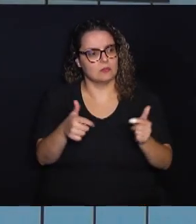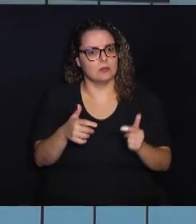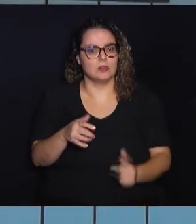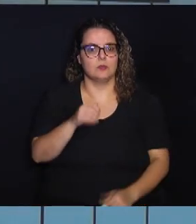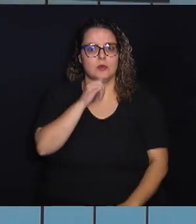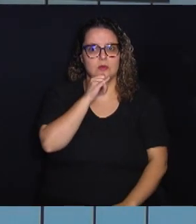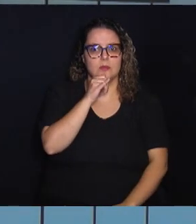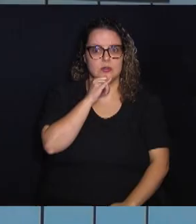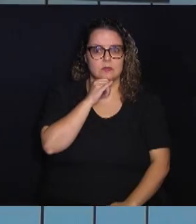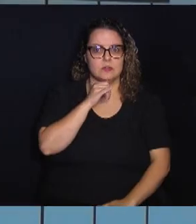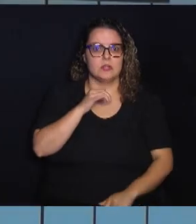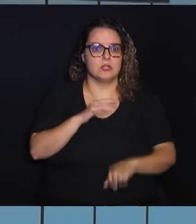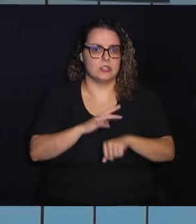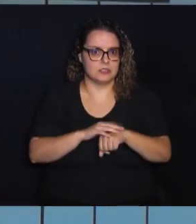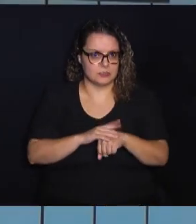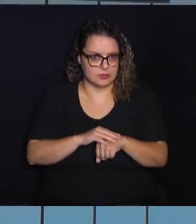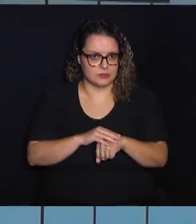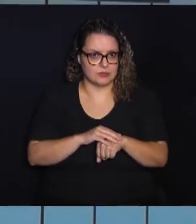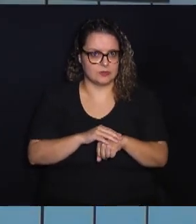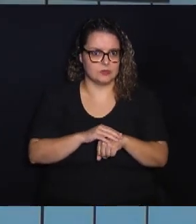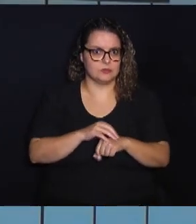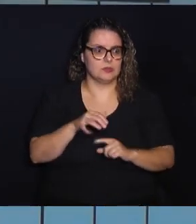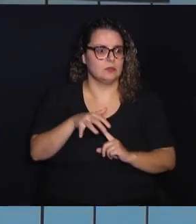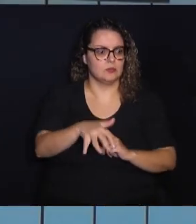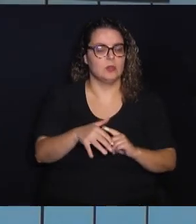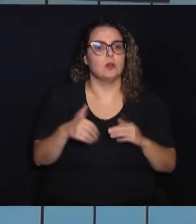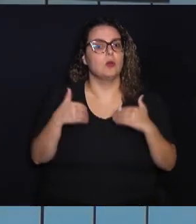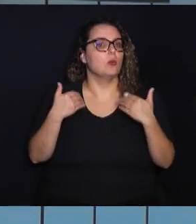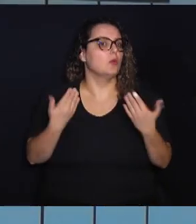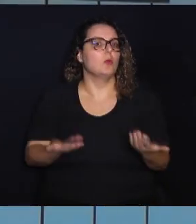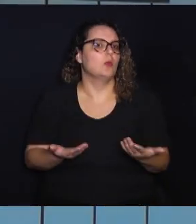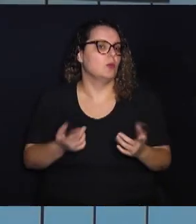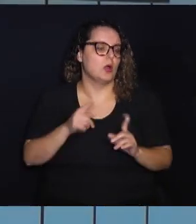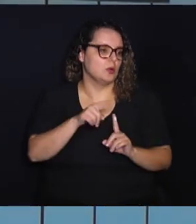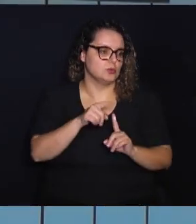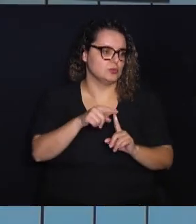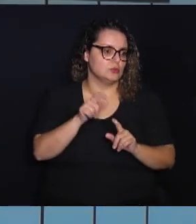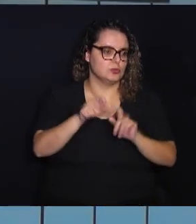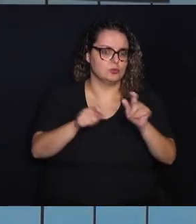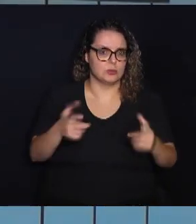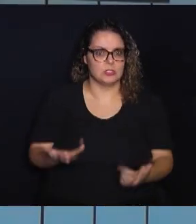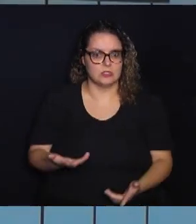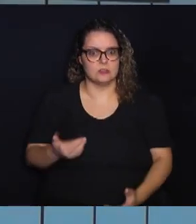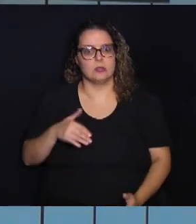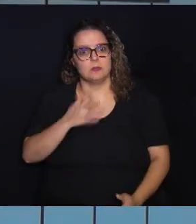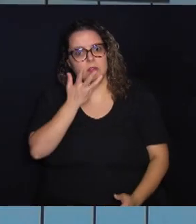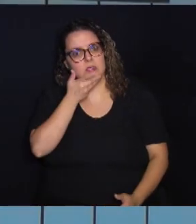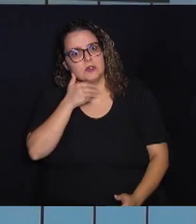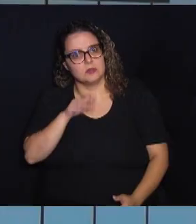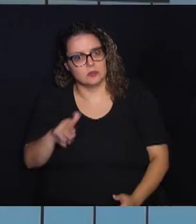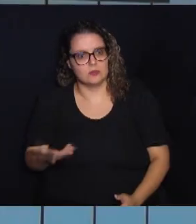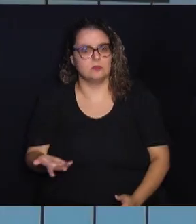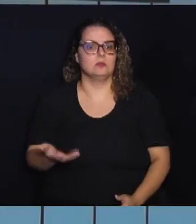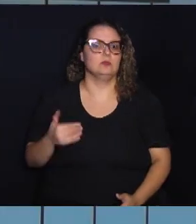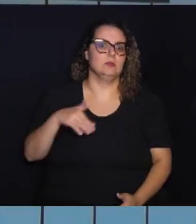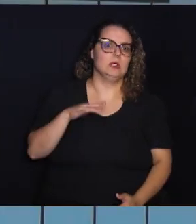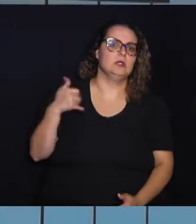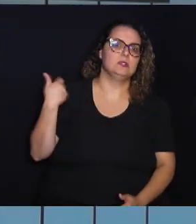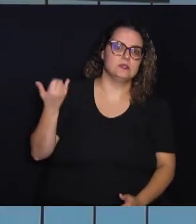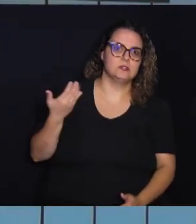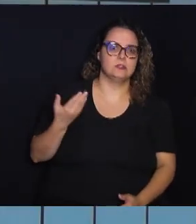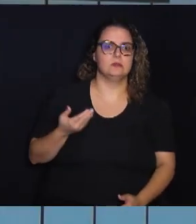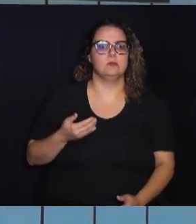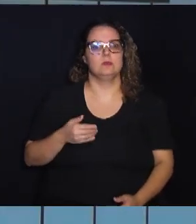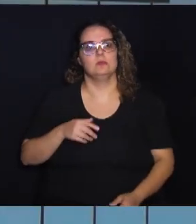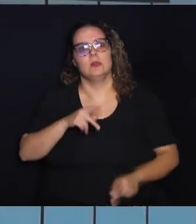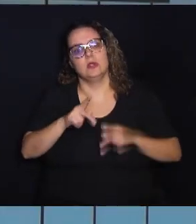caso, essa doença ela atinge qual tipo de pessoa, né? São mais crianças, mais adultos,